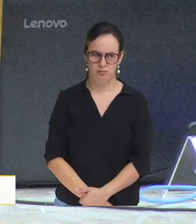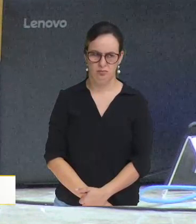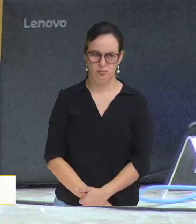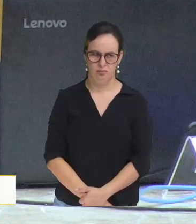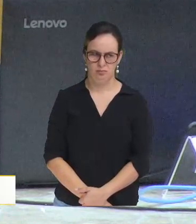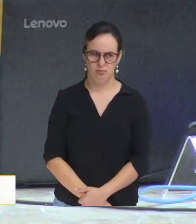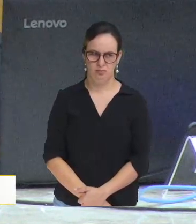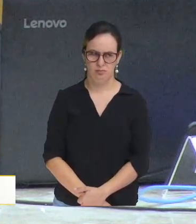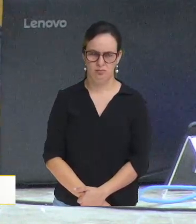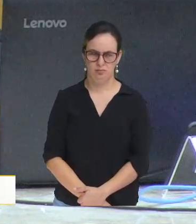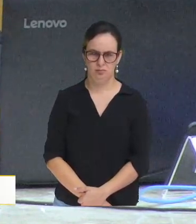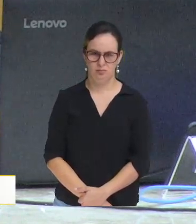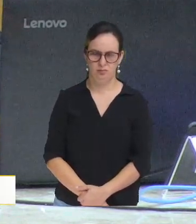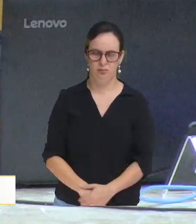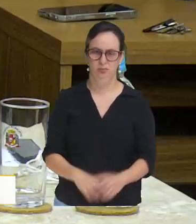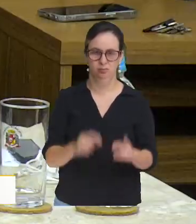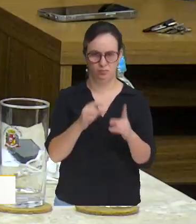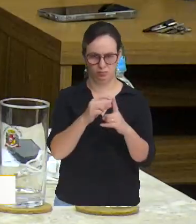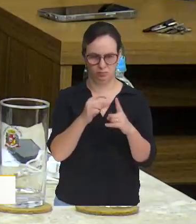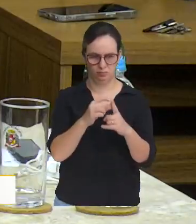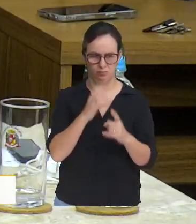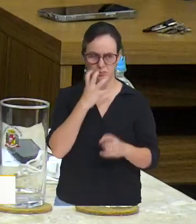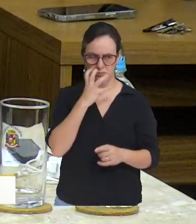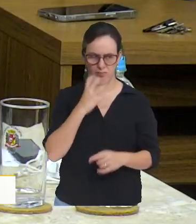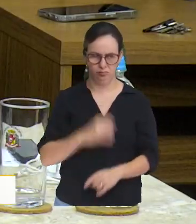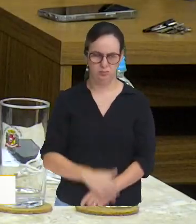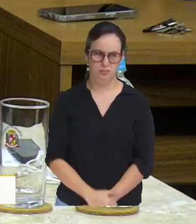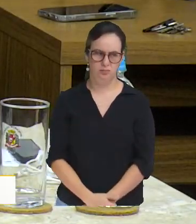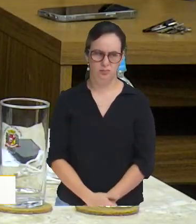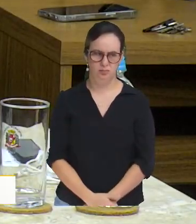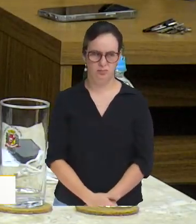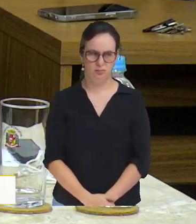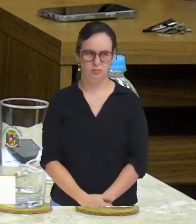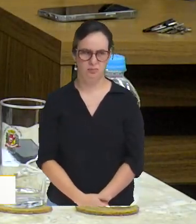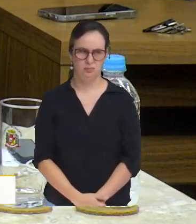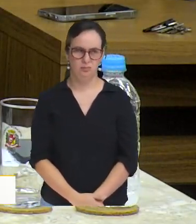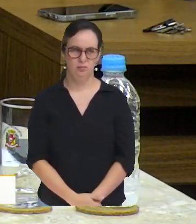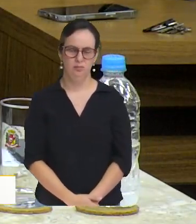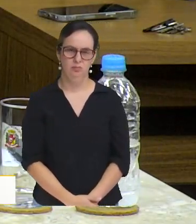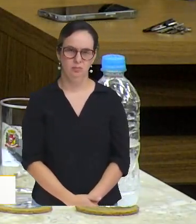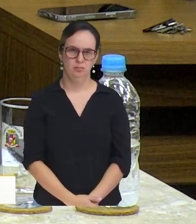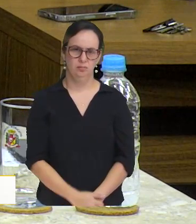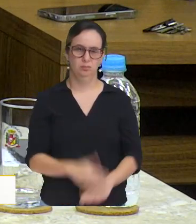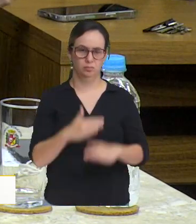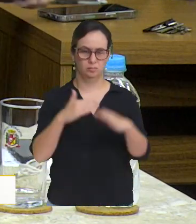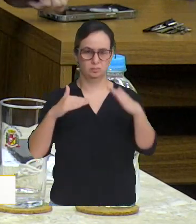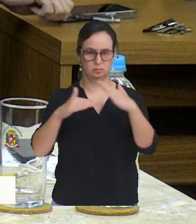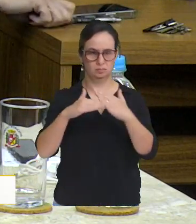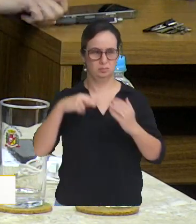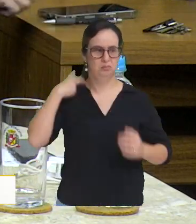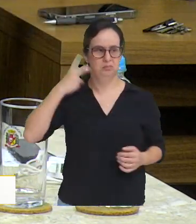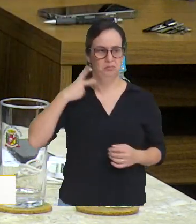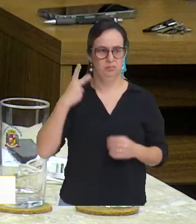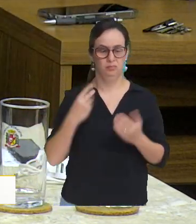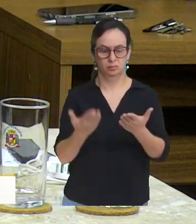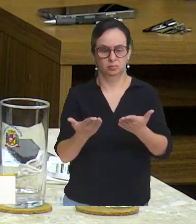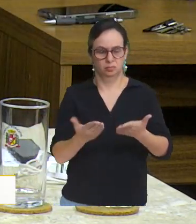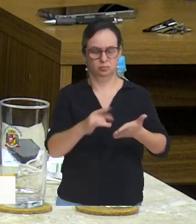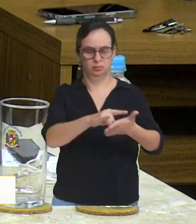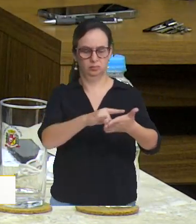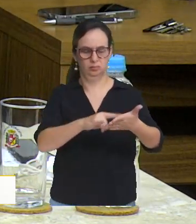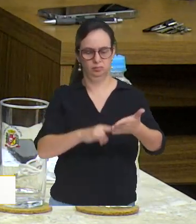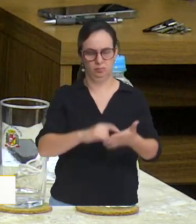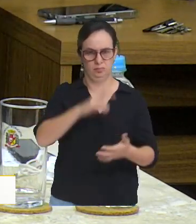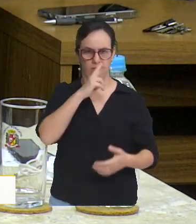Peço a palavra, senhor presidente. Concedo a palavra. Obrigado. Só para concluir aqui, acho que todos os vereadores estão com acesso ao documento acessório, que foi a